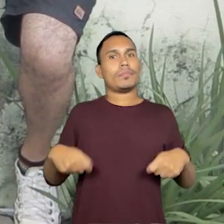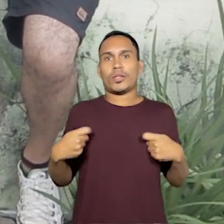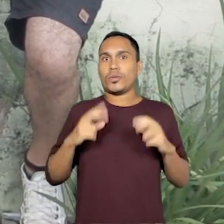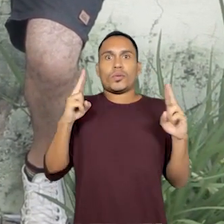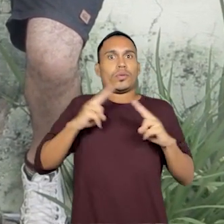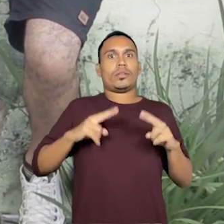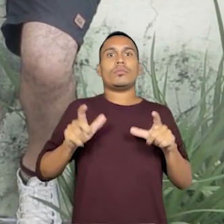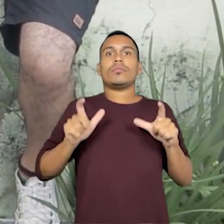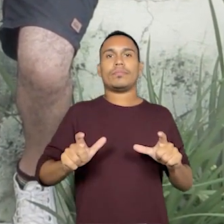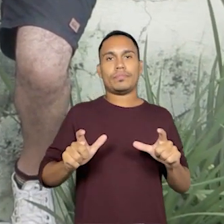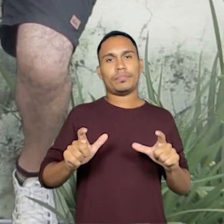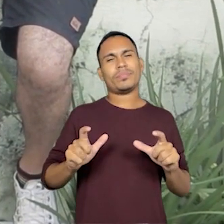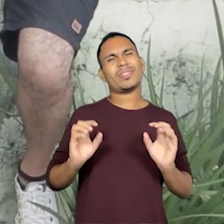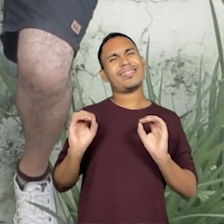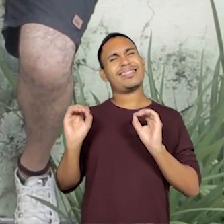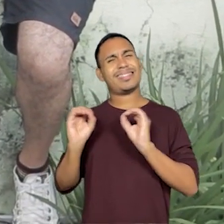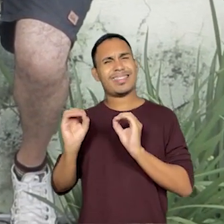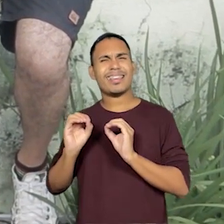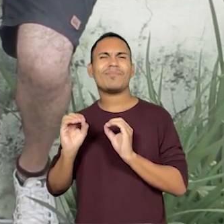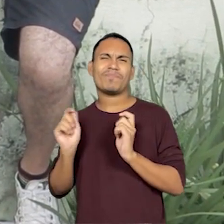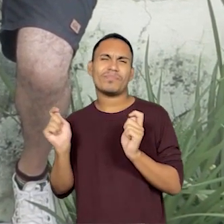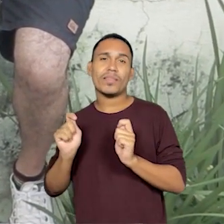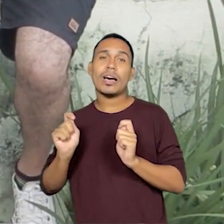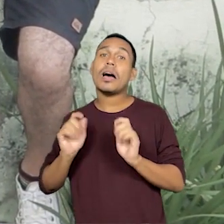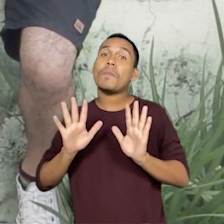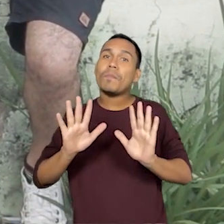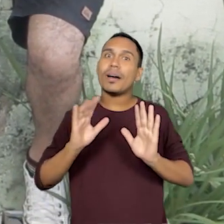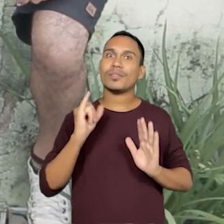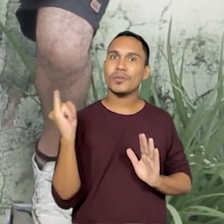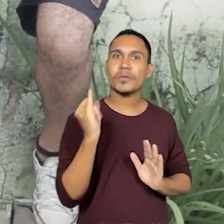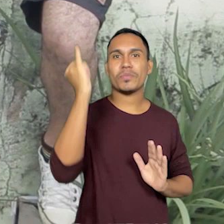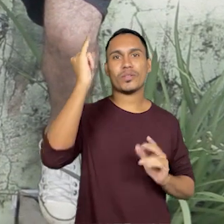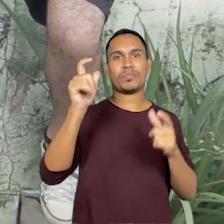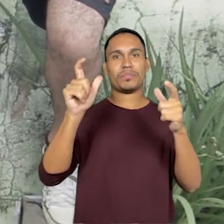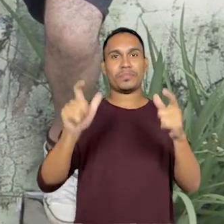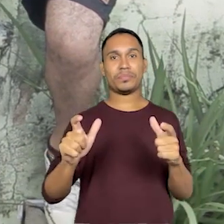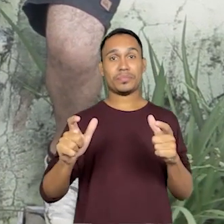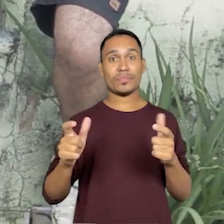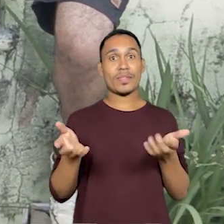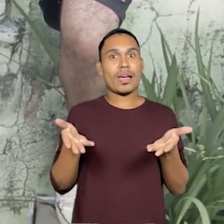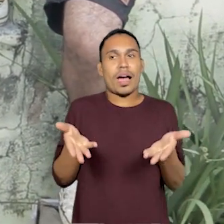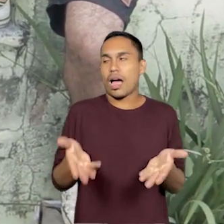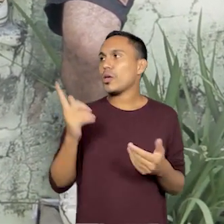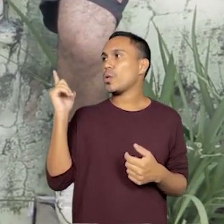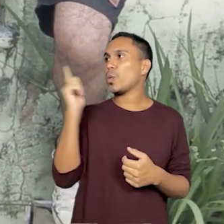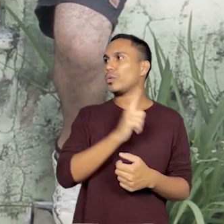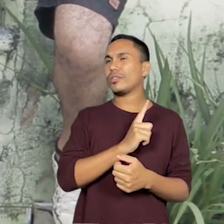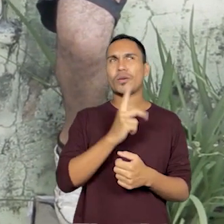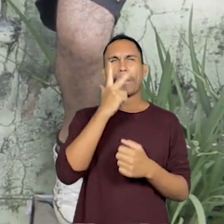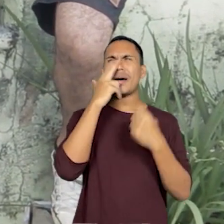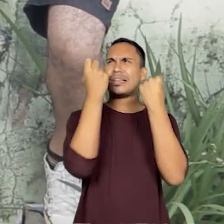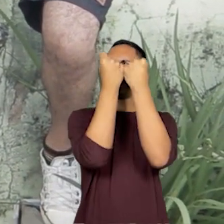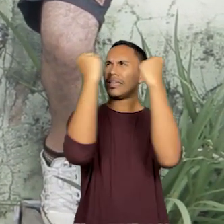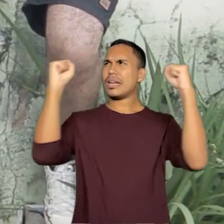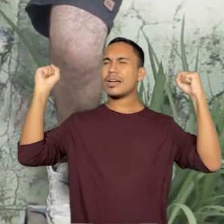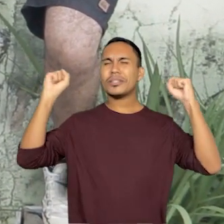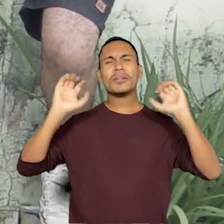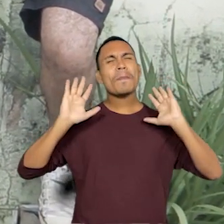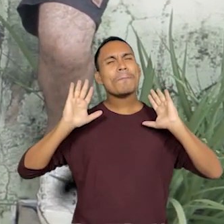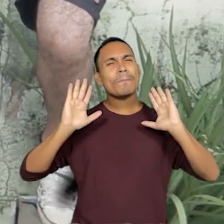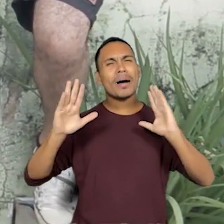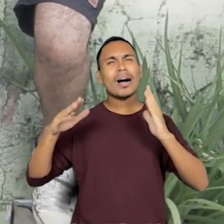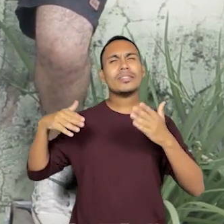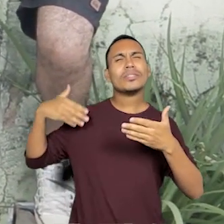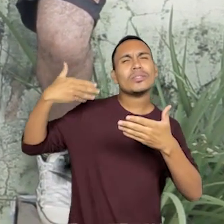Uhum. Claro que dá para fazer sem, mas era importante, né? Sim. E quando a gente conseguiu esse, que é grande, mas ficou pequeno, porque hoje a gente já não